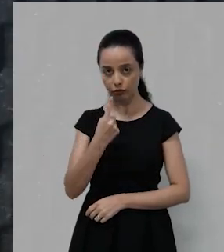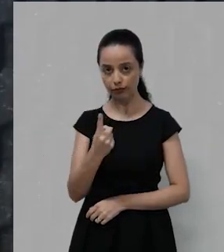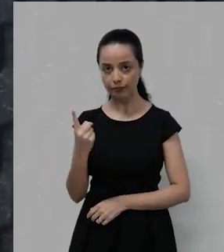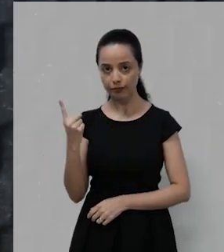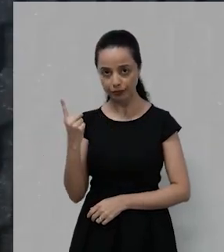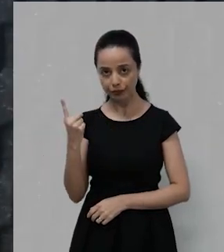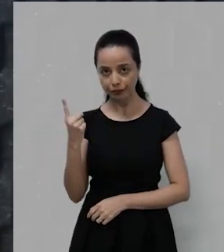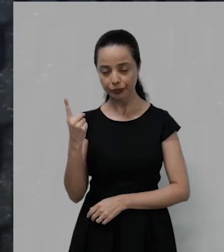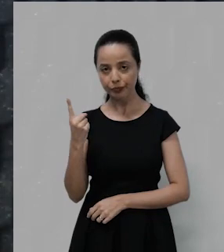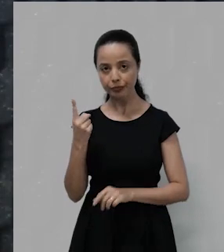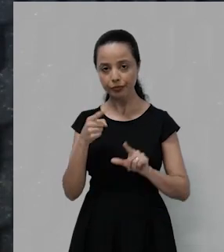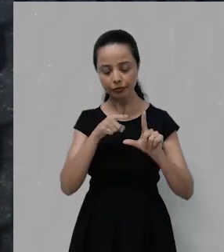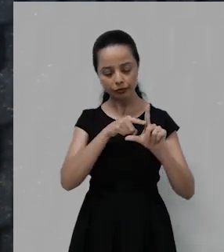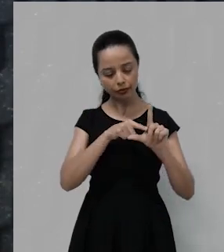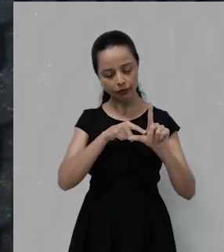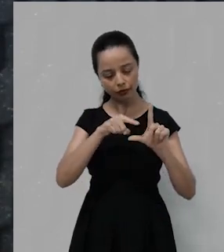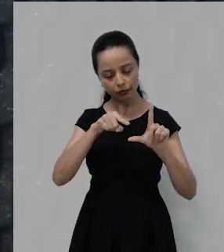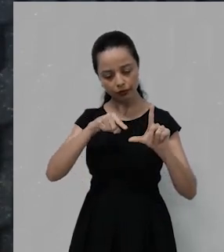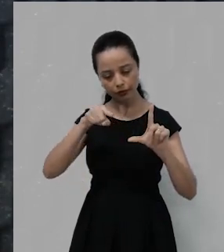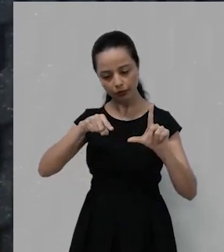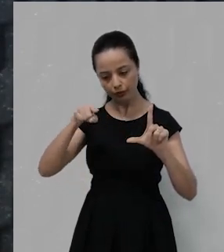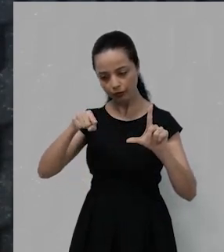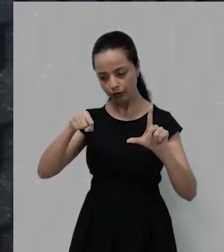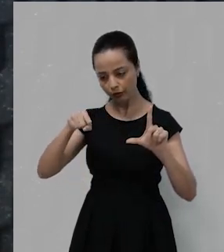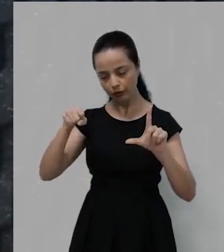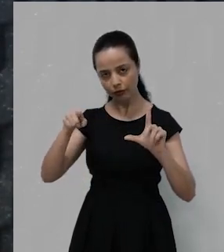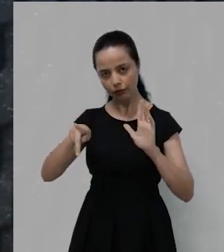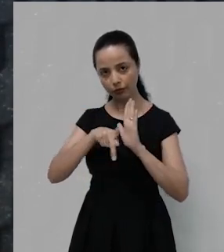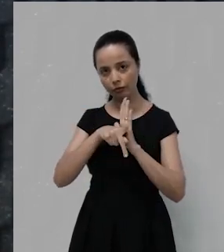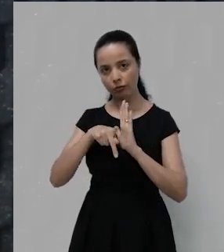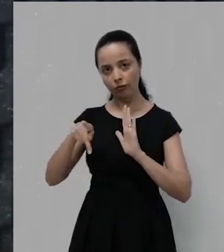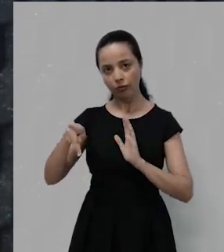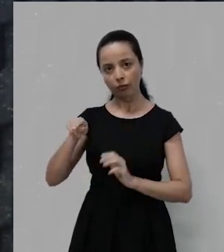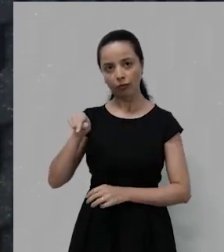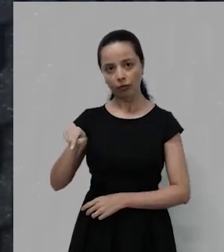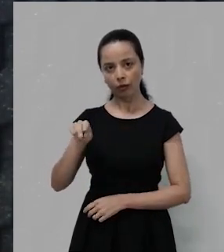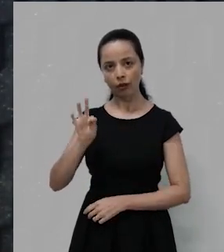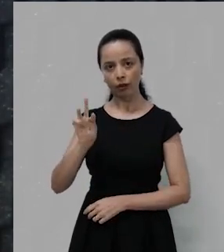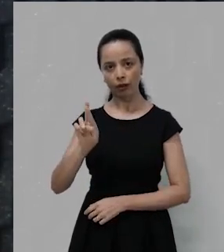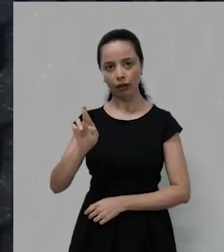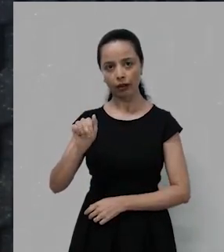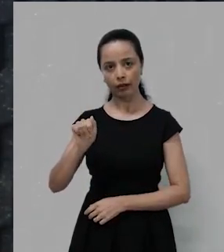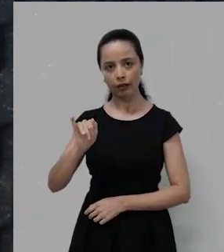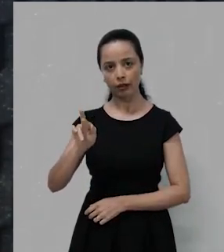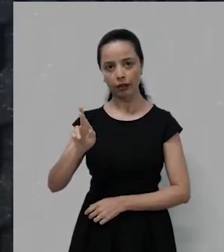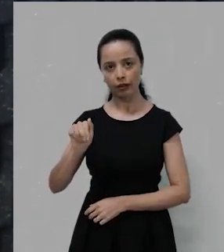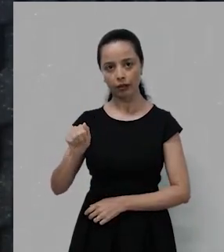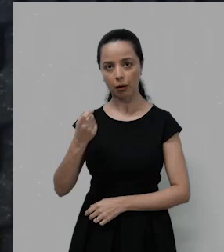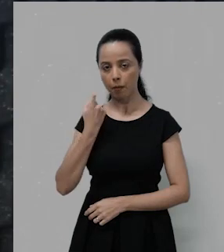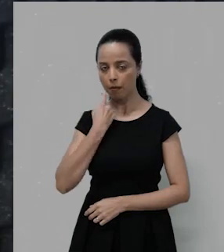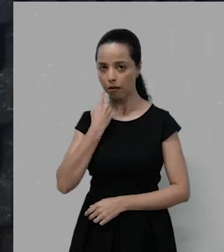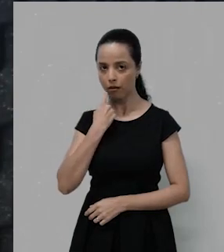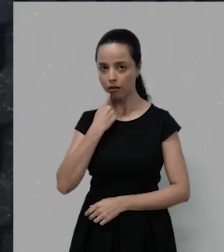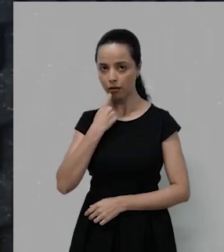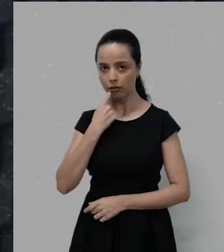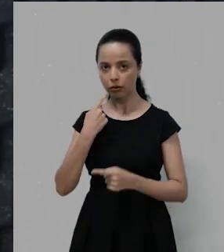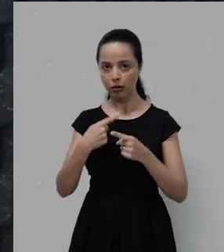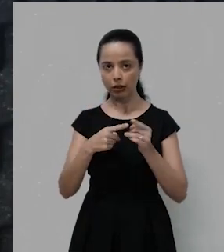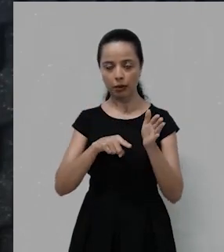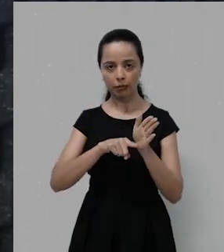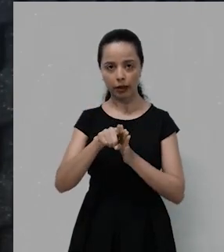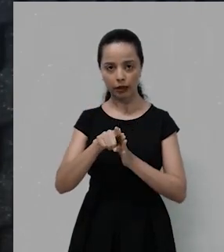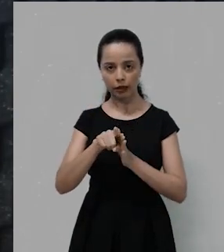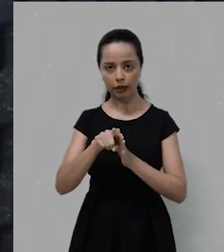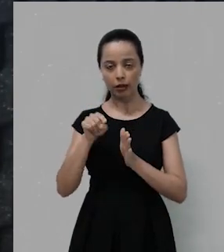1, representa a densidade populacional da traíra, porque no próprio enunciado da questão, diz que ocorreu